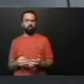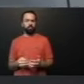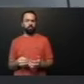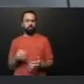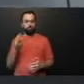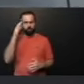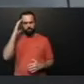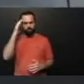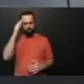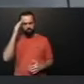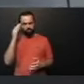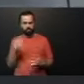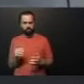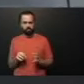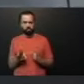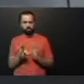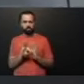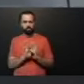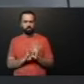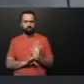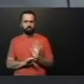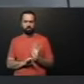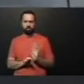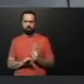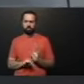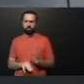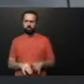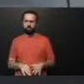o texto, tá?